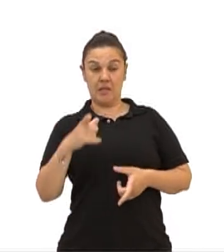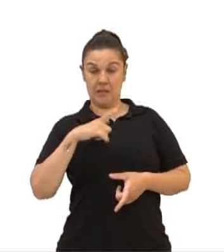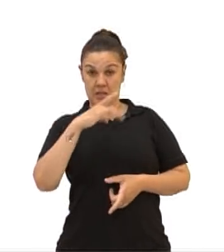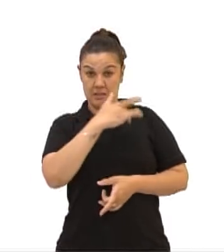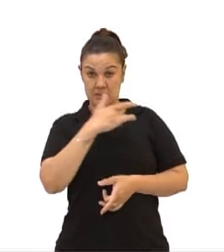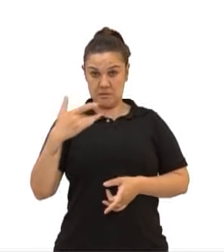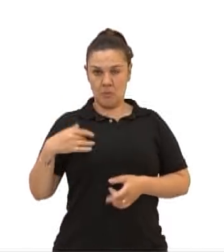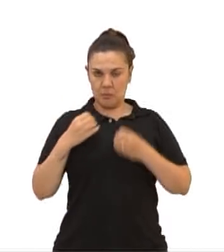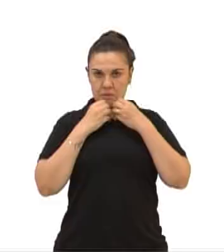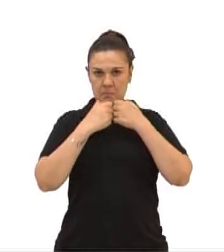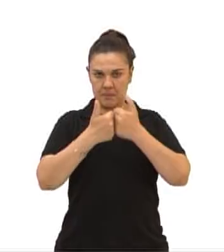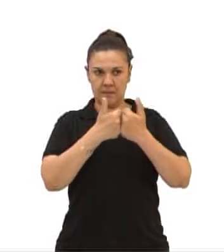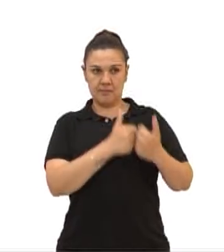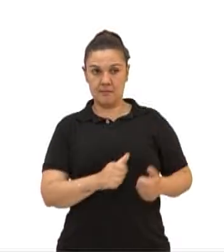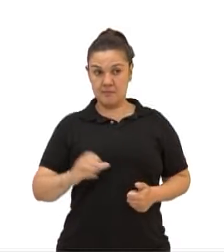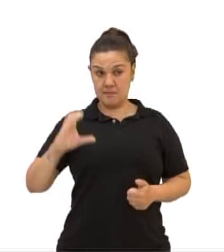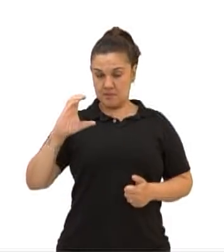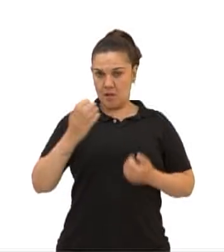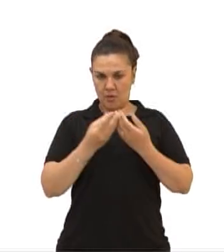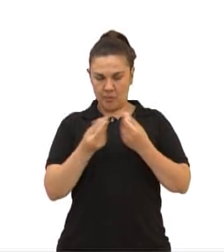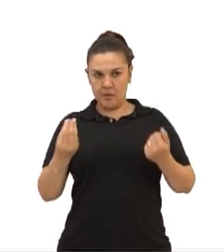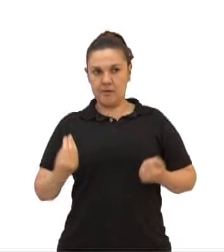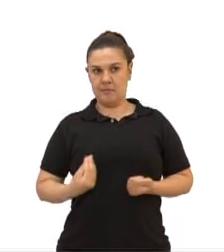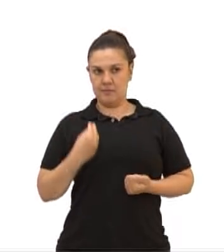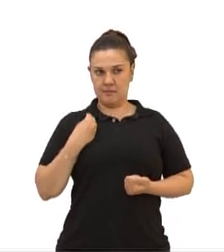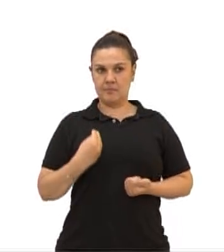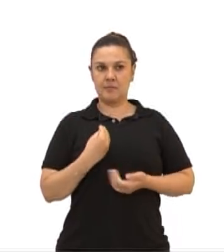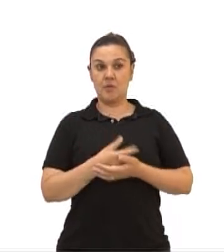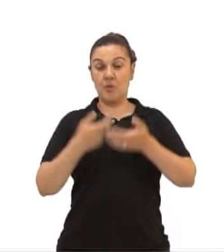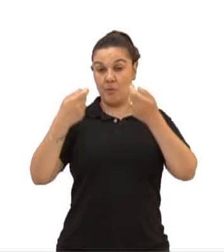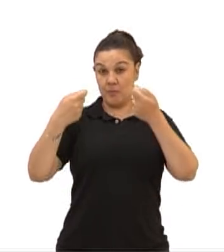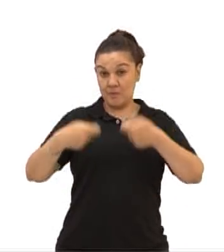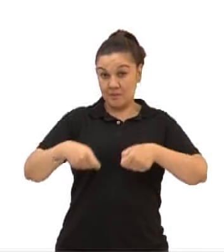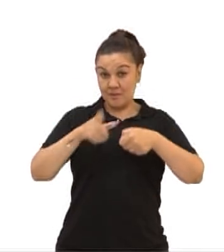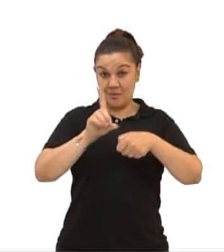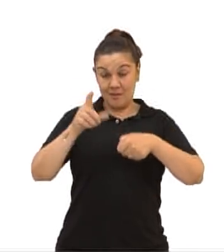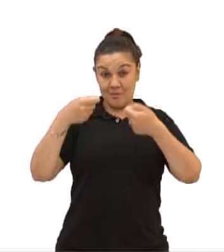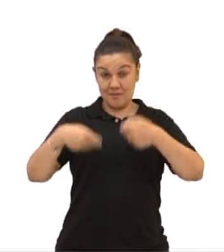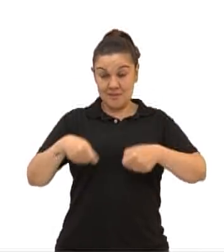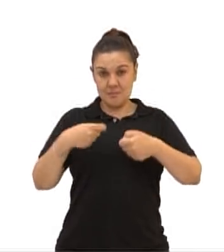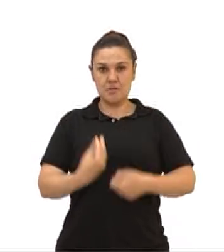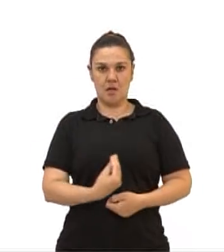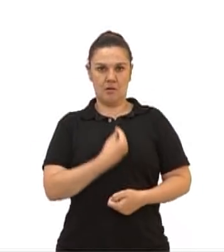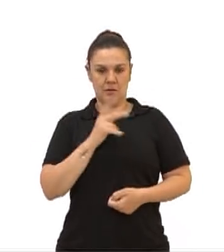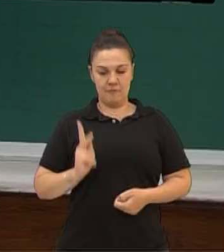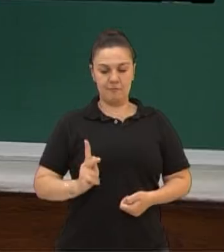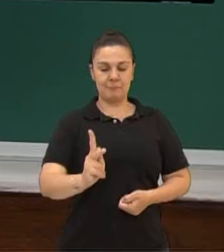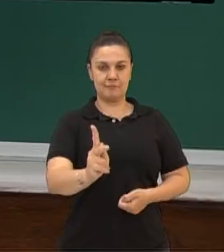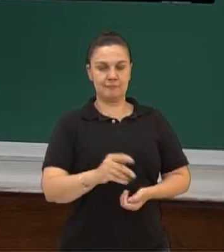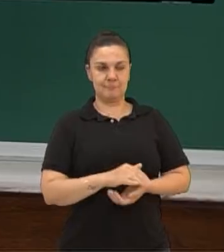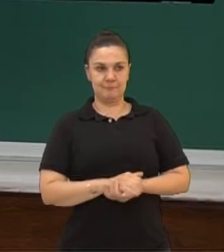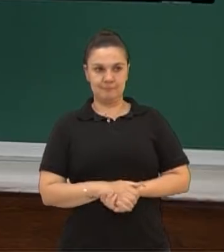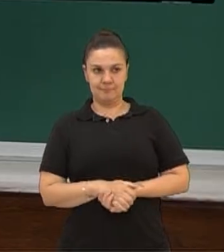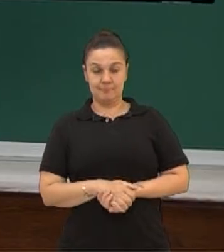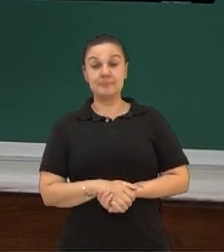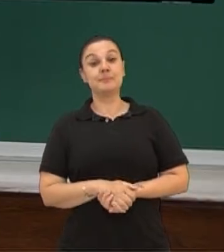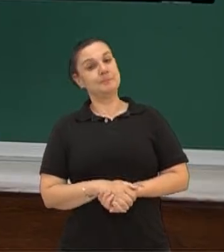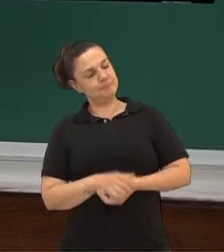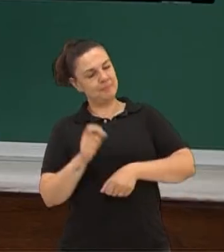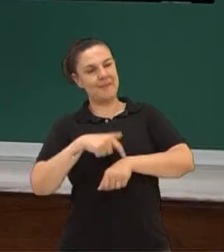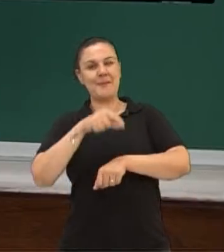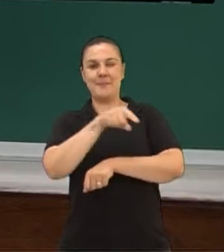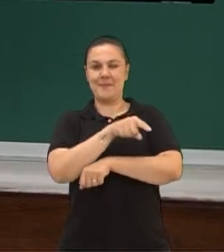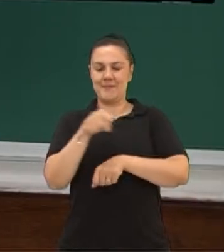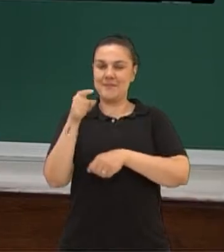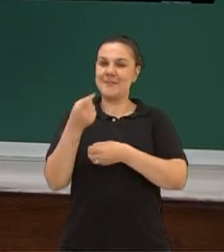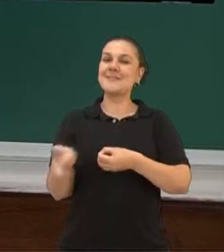saúde adequada. C. Ter qualidade de vida. Ou D. Necessidade de sobrevivência. Um